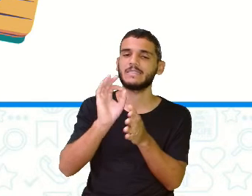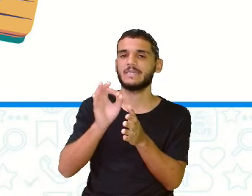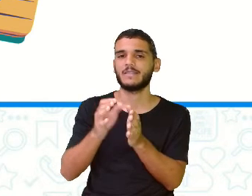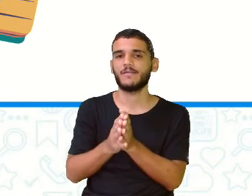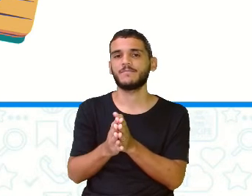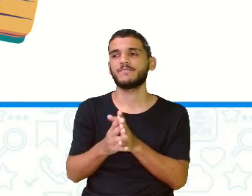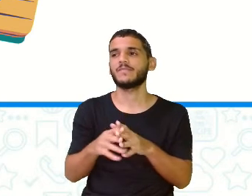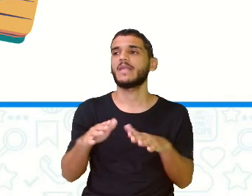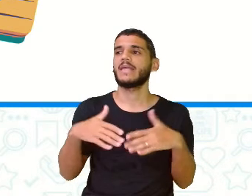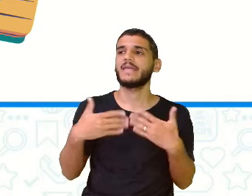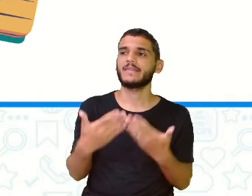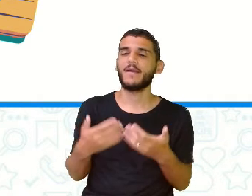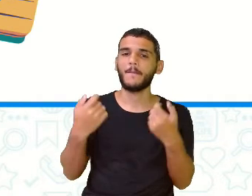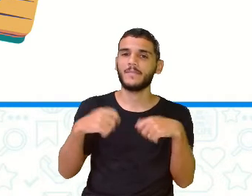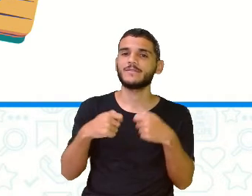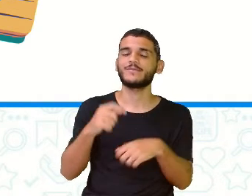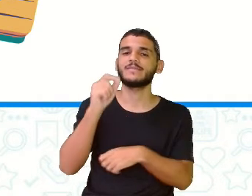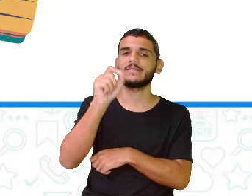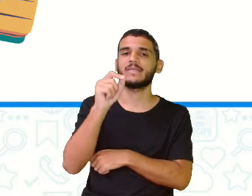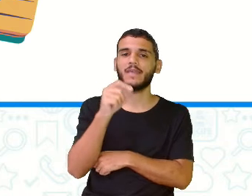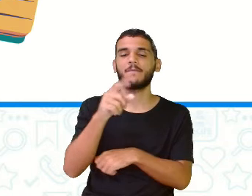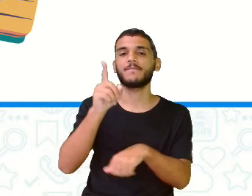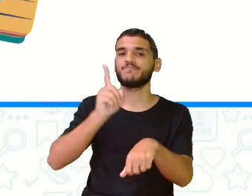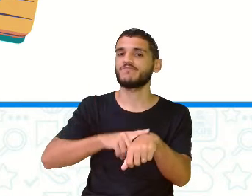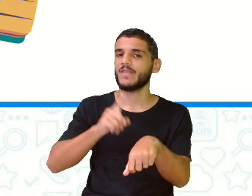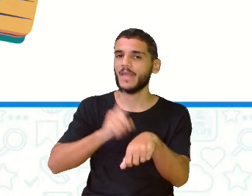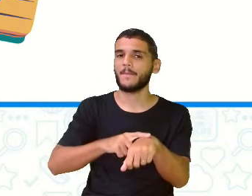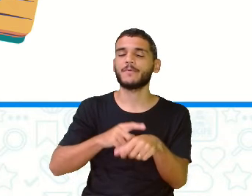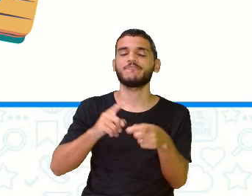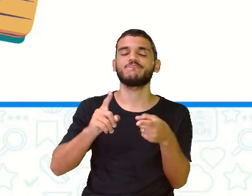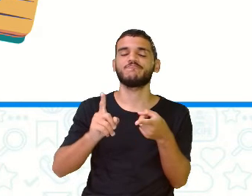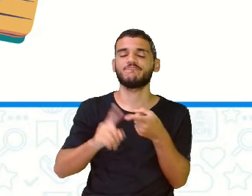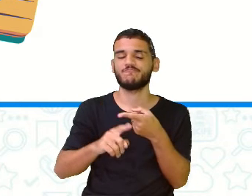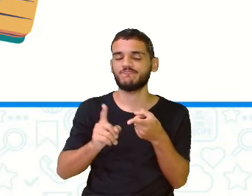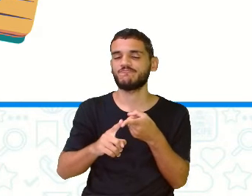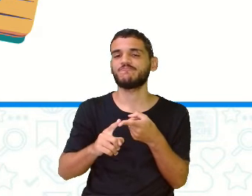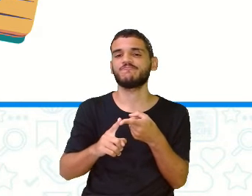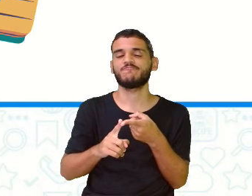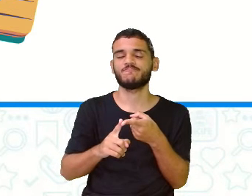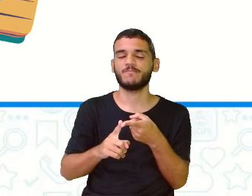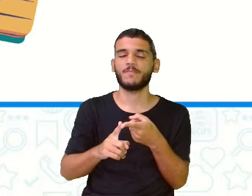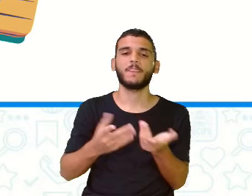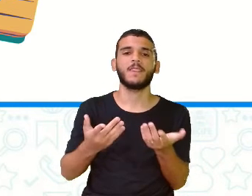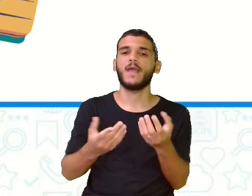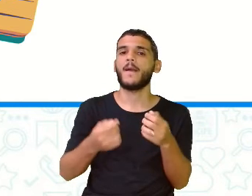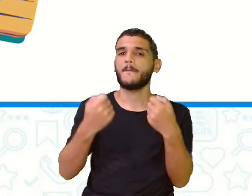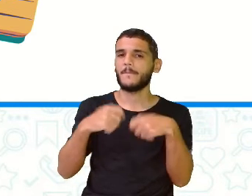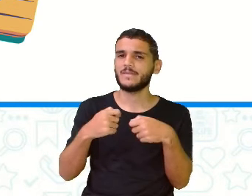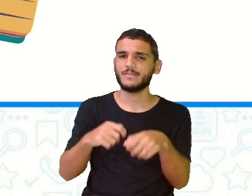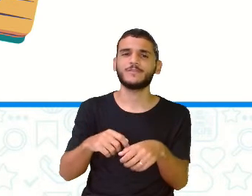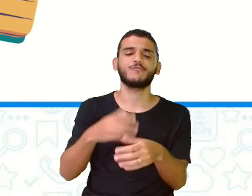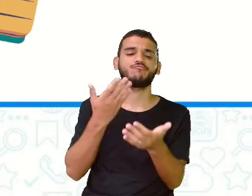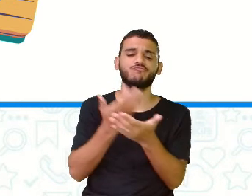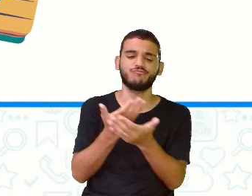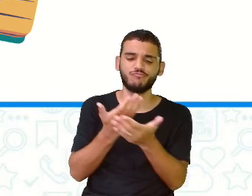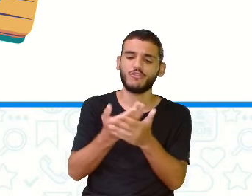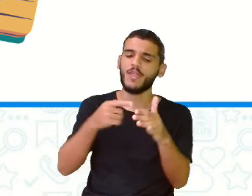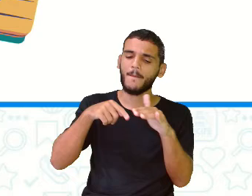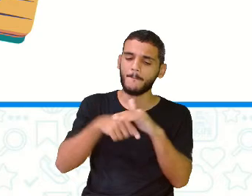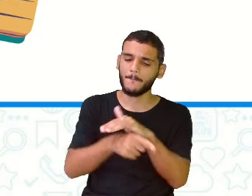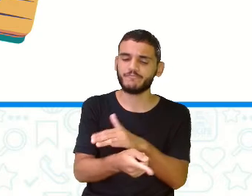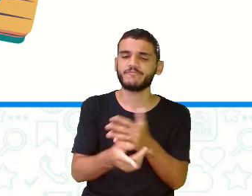no mínimo, ele precisou disso aqui, ó. Tempo, não foi de um dia para o outro que ele construiu. Veja que a pessoa que fez